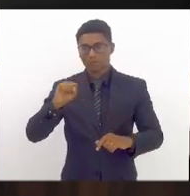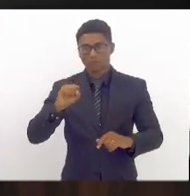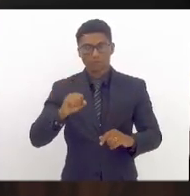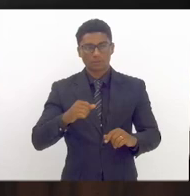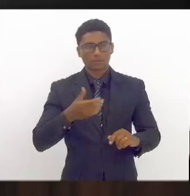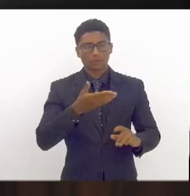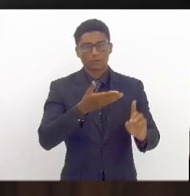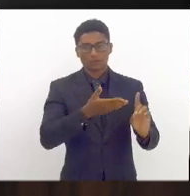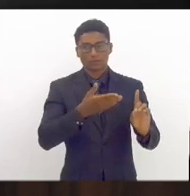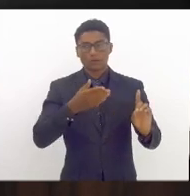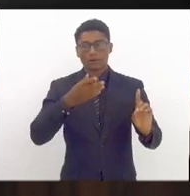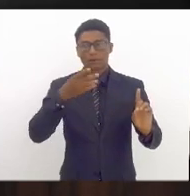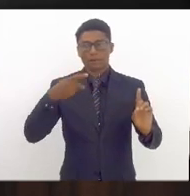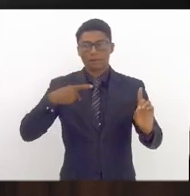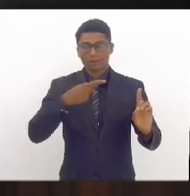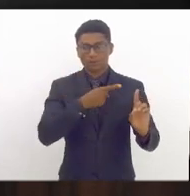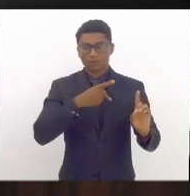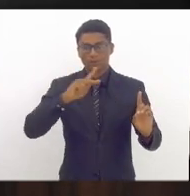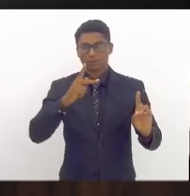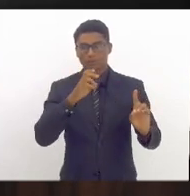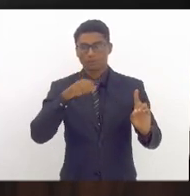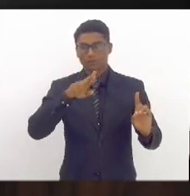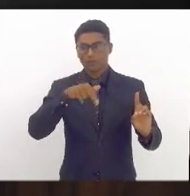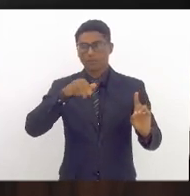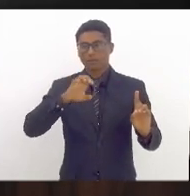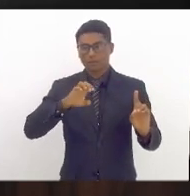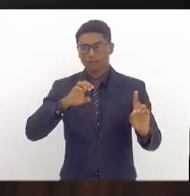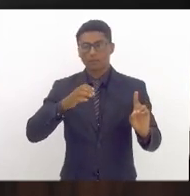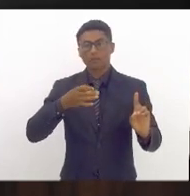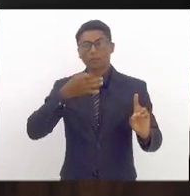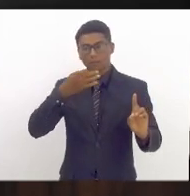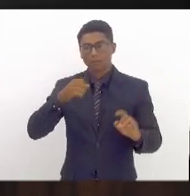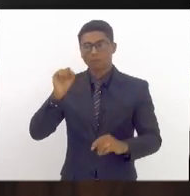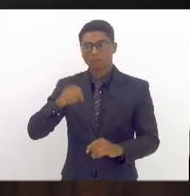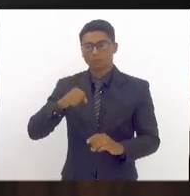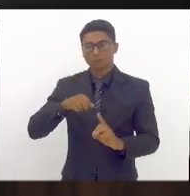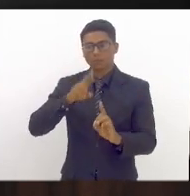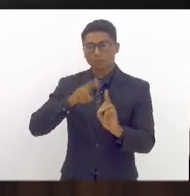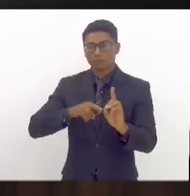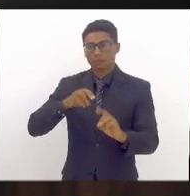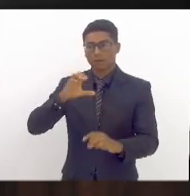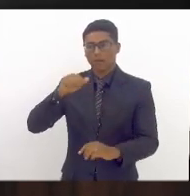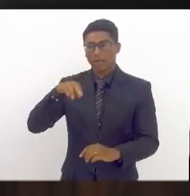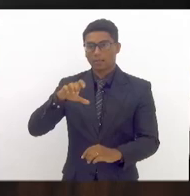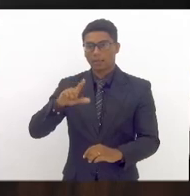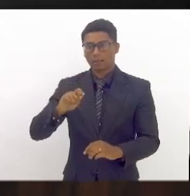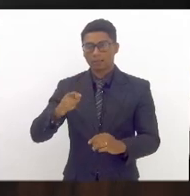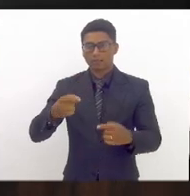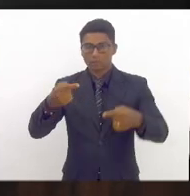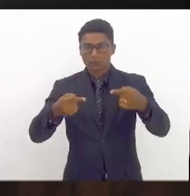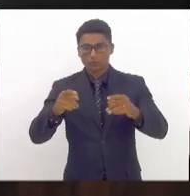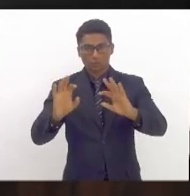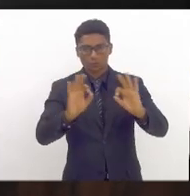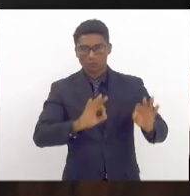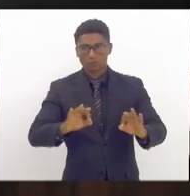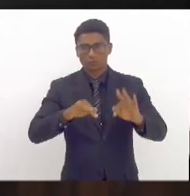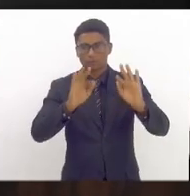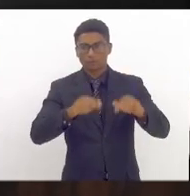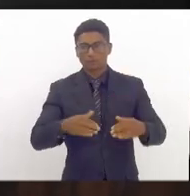Vieira. Parecer da Comissão de Normas Internas, proposição externa favorável, relator deputado Márcio Canella. Em discussão, não havendo que queira discutir, encerrada a